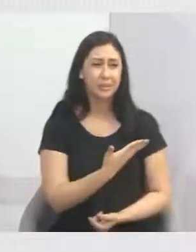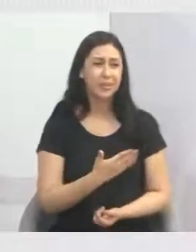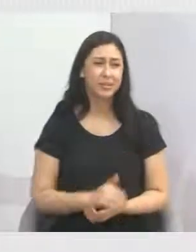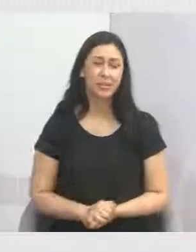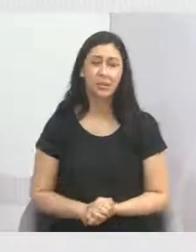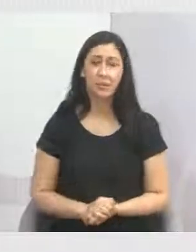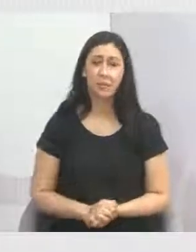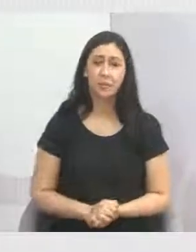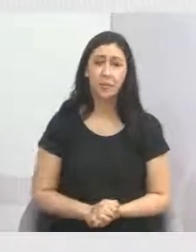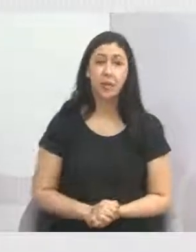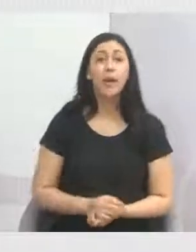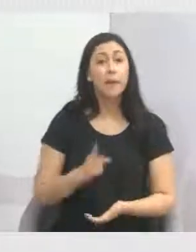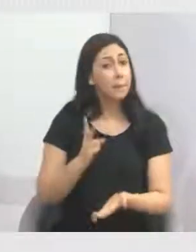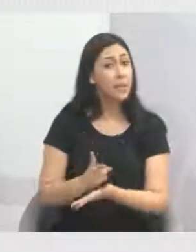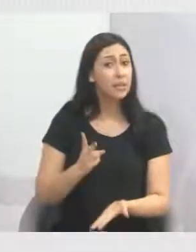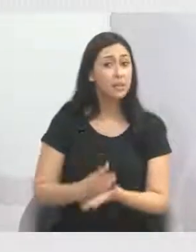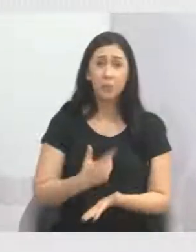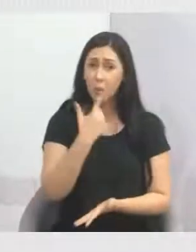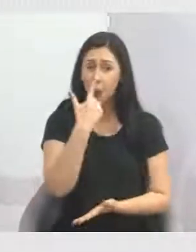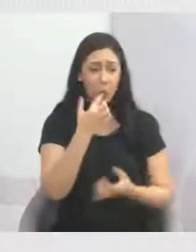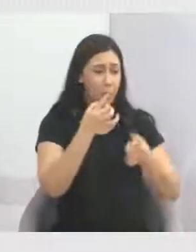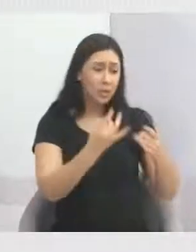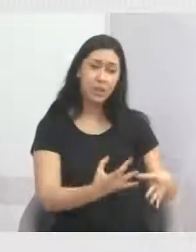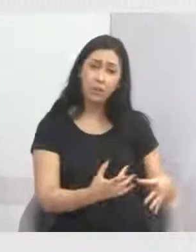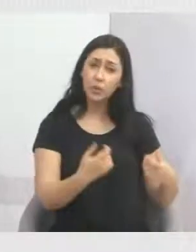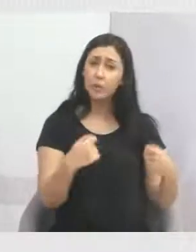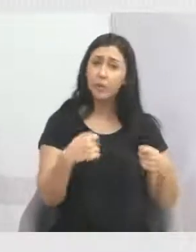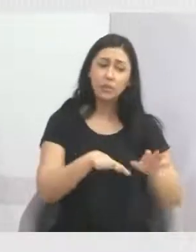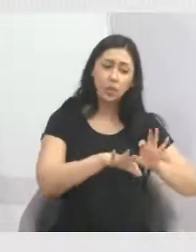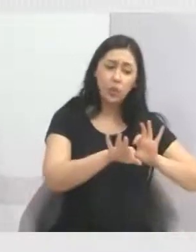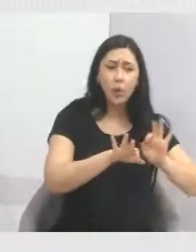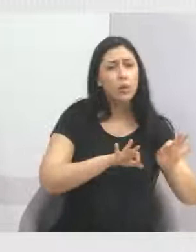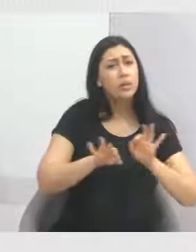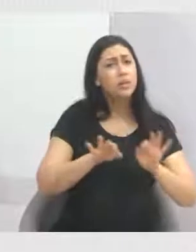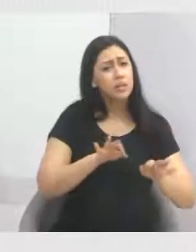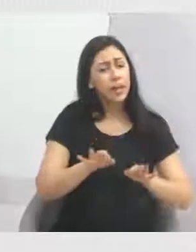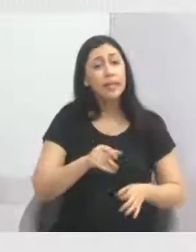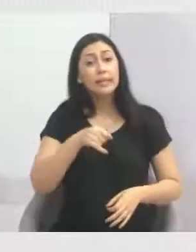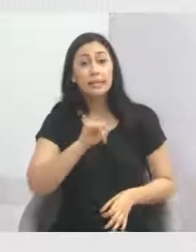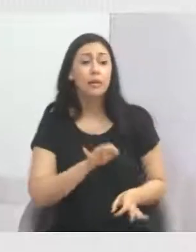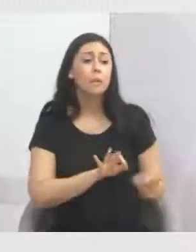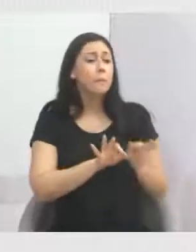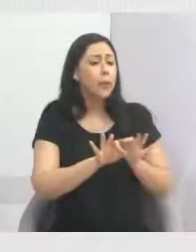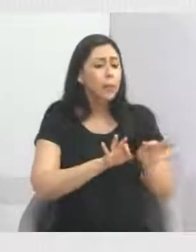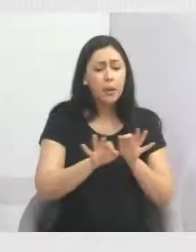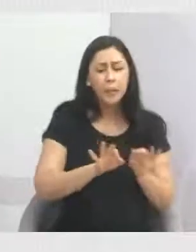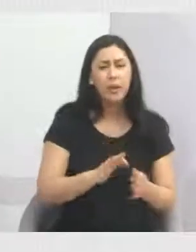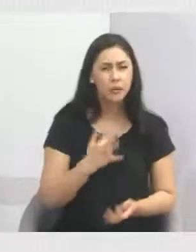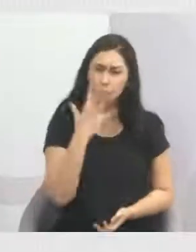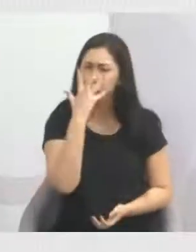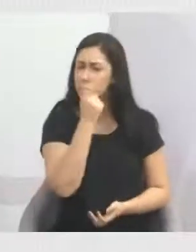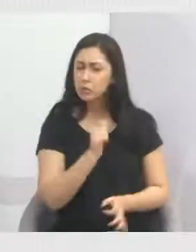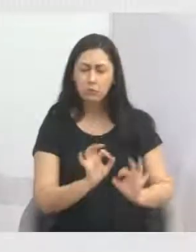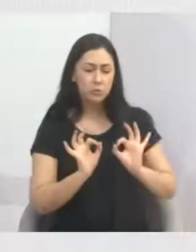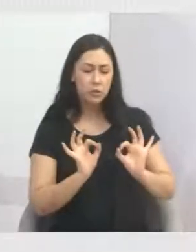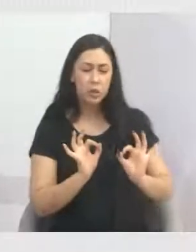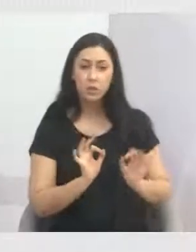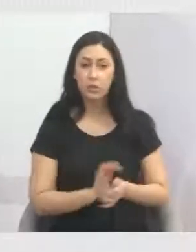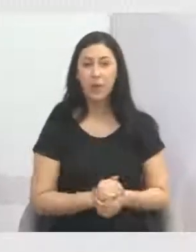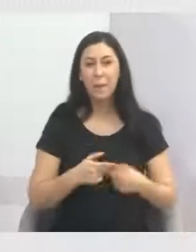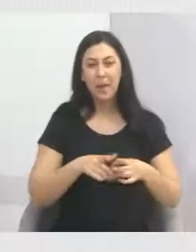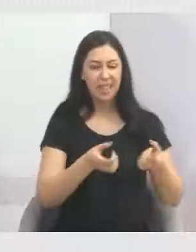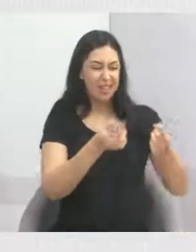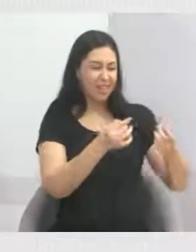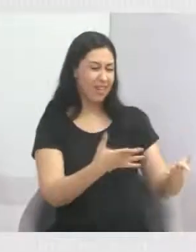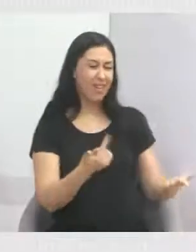aprendi, que até o lixo organizado, ele é bonito. Ele é lixo porque ele está largado. Mas se você organizar, ele fica